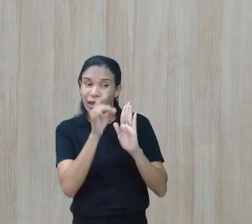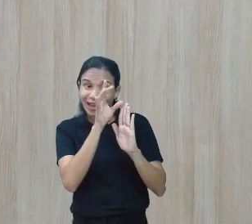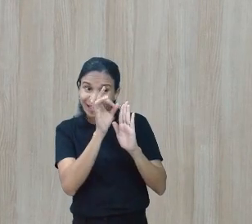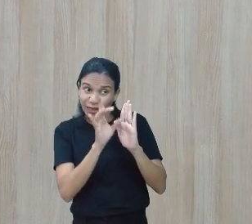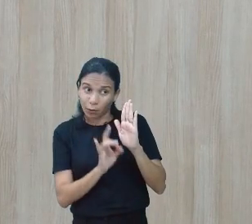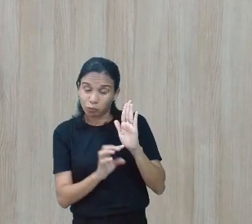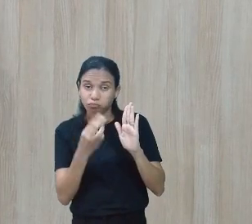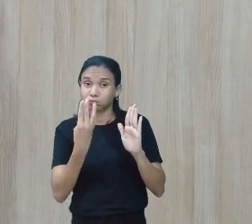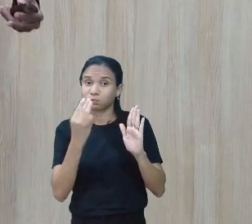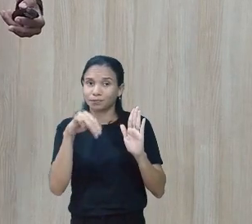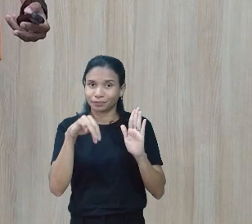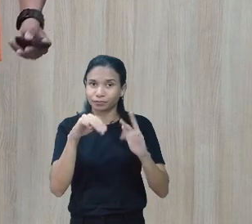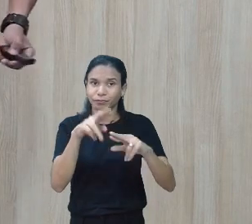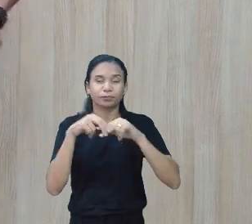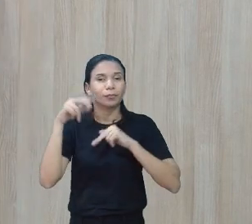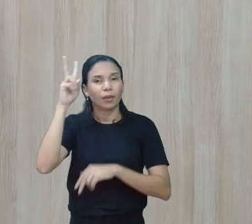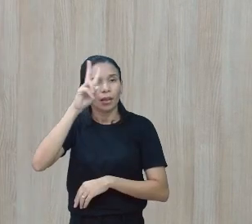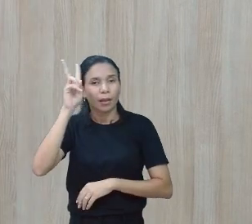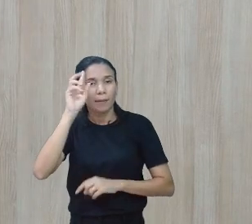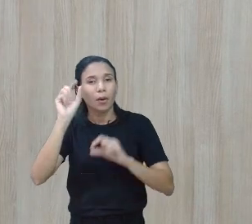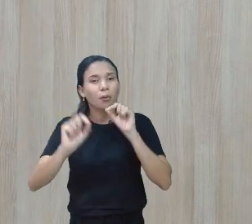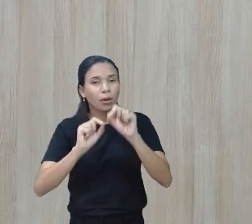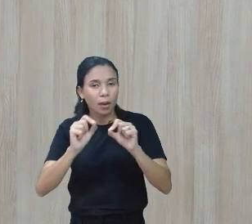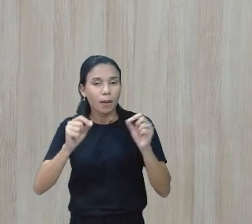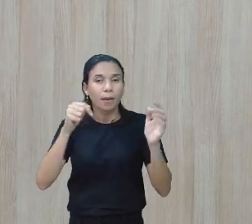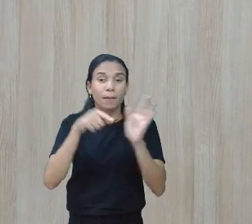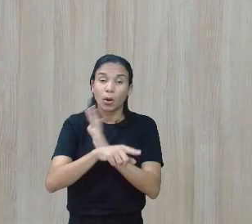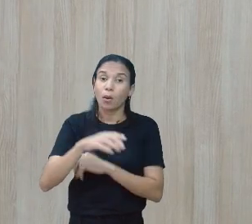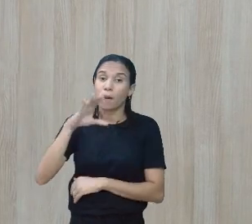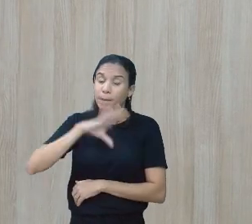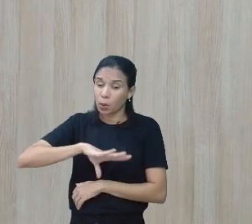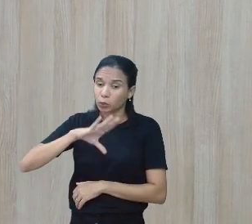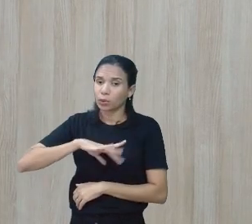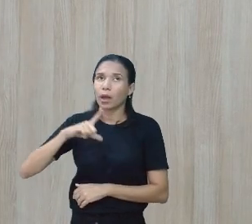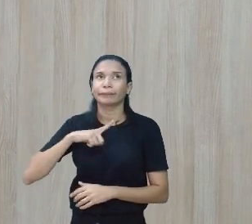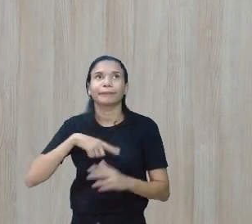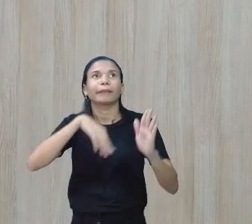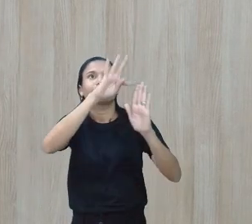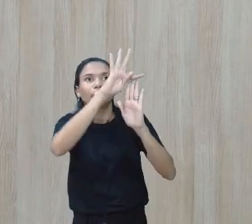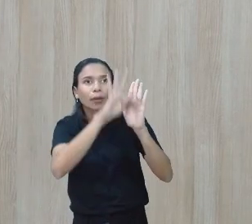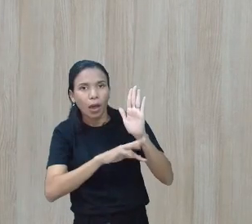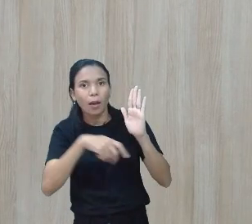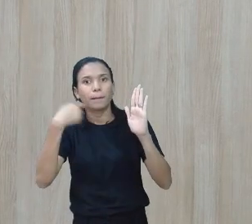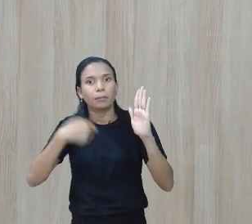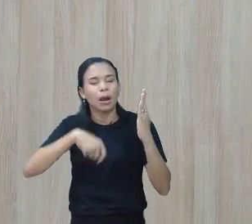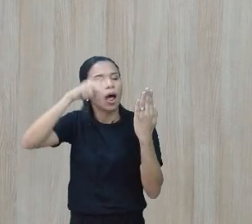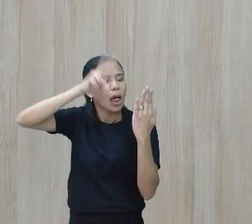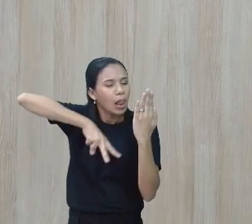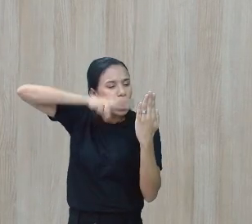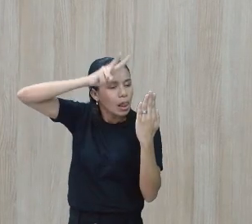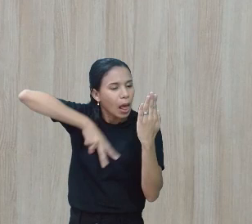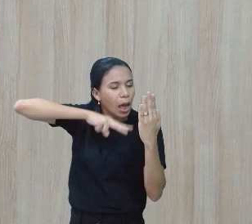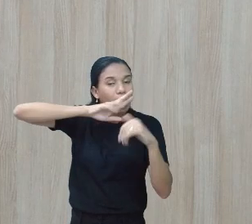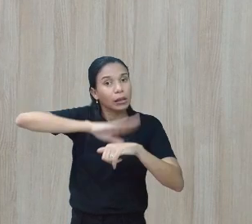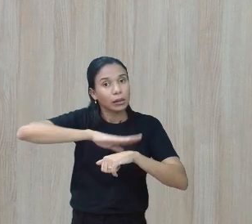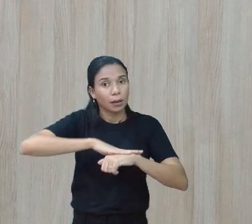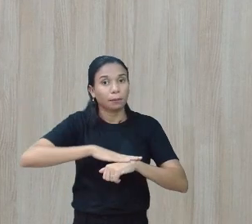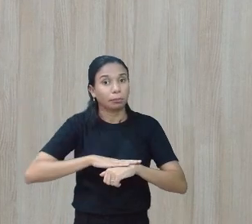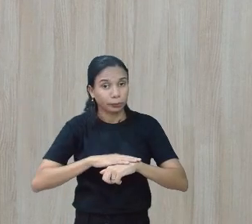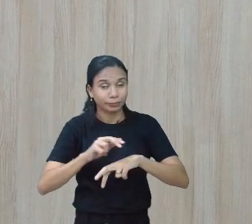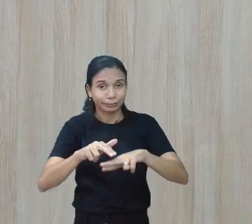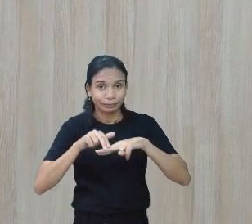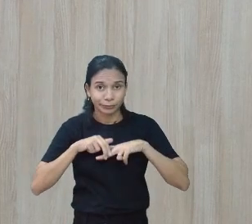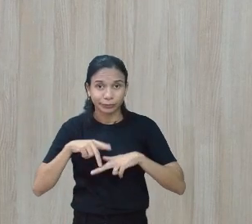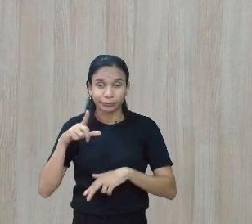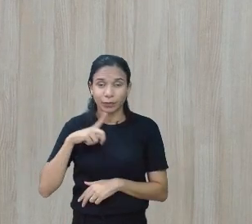questão. Lembrando sempre que as questões de português têm textos que vocês precisam dedicar um tempo maior.